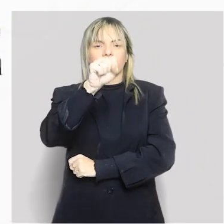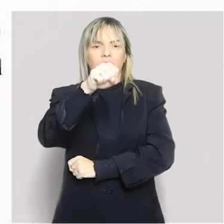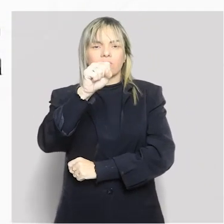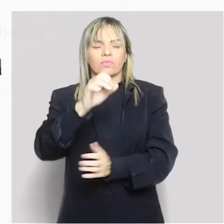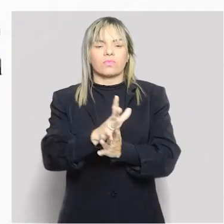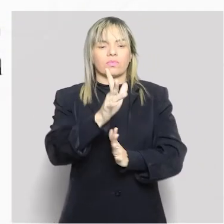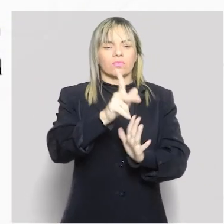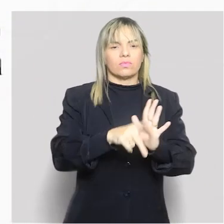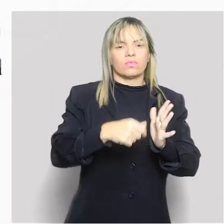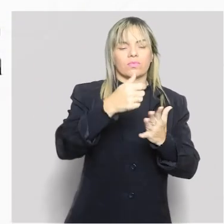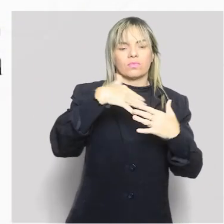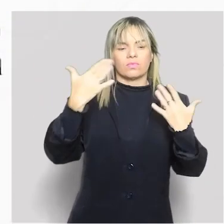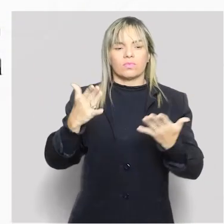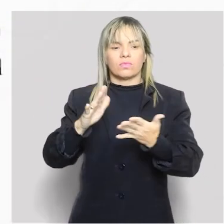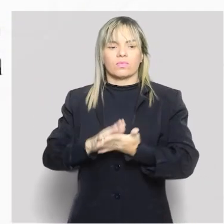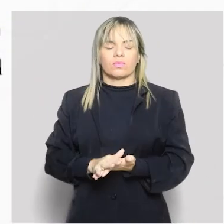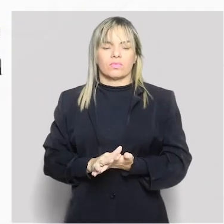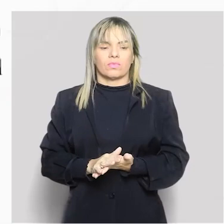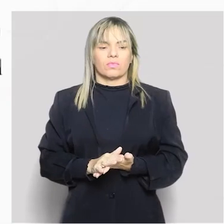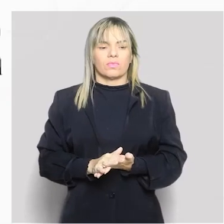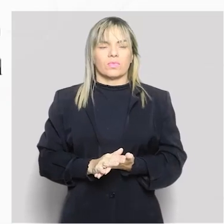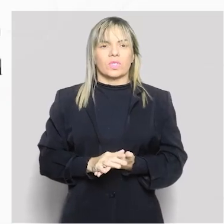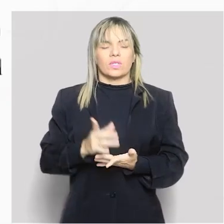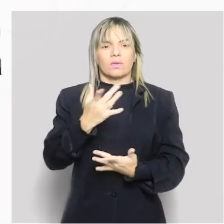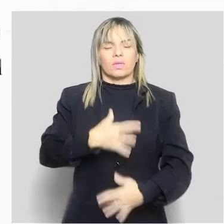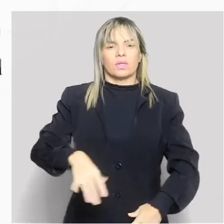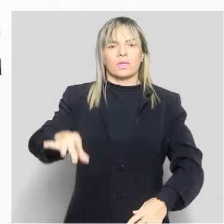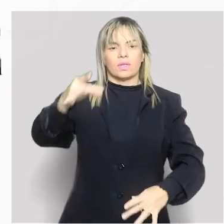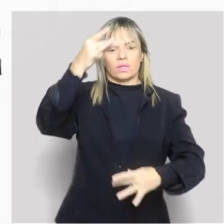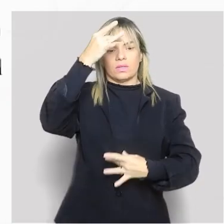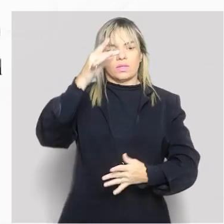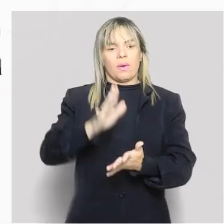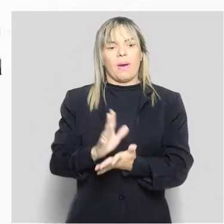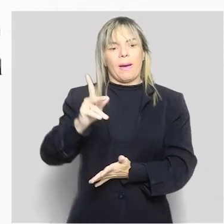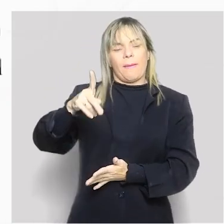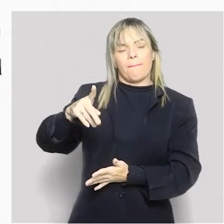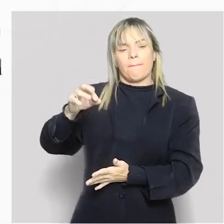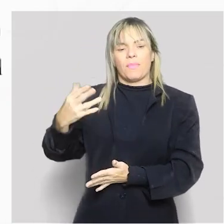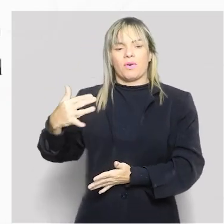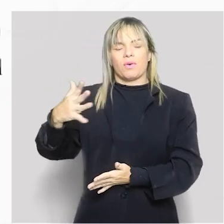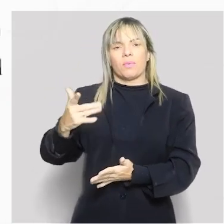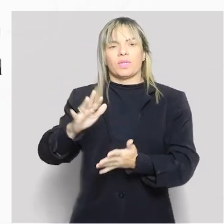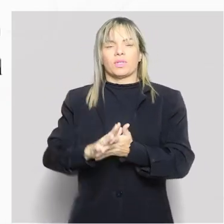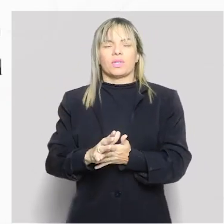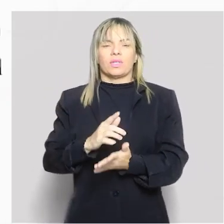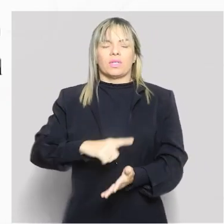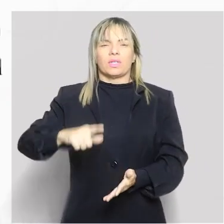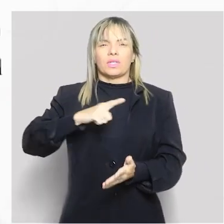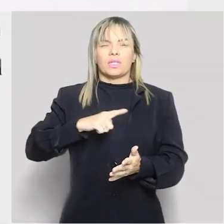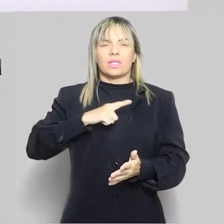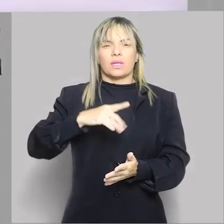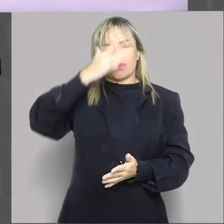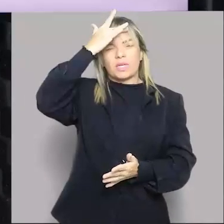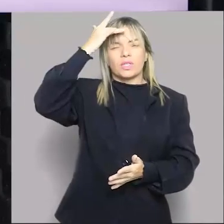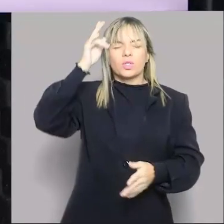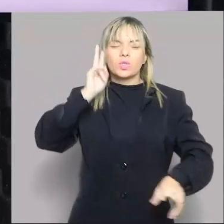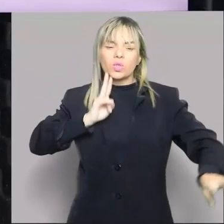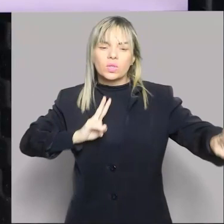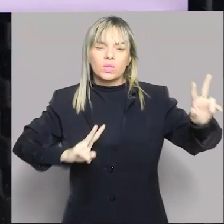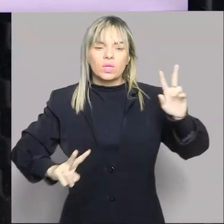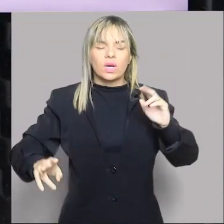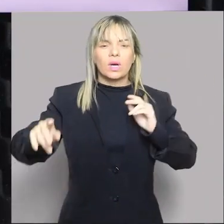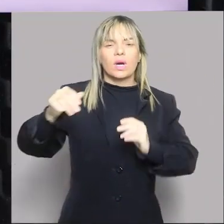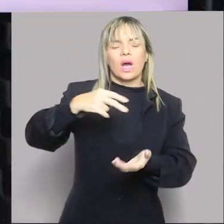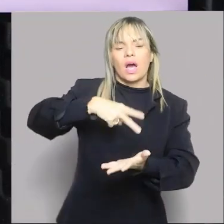bem grande sobre isso. As performáticas, quando você tem normalmente plateia, por isso também são chamadas de artes cênicas. A